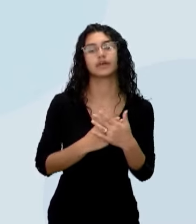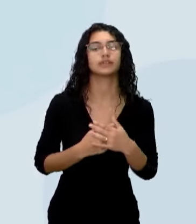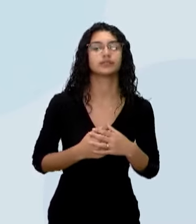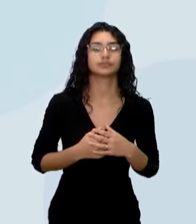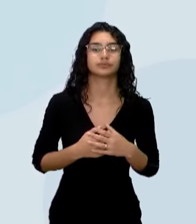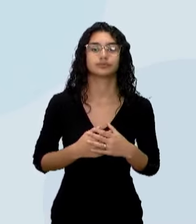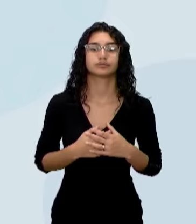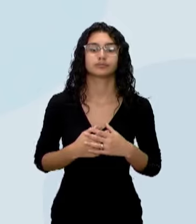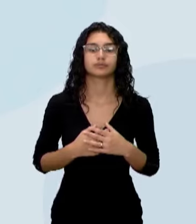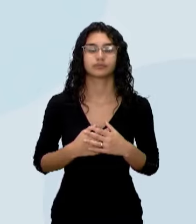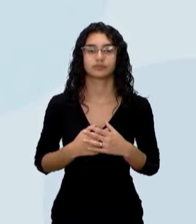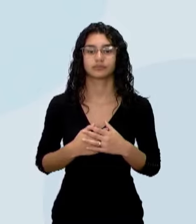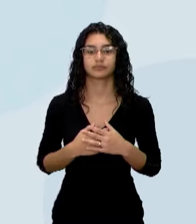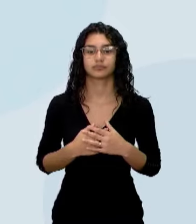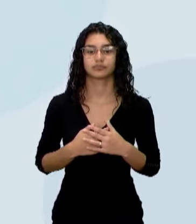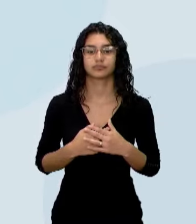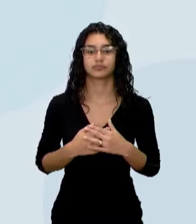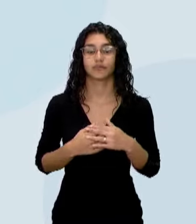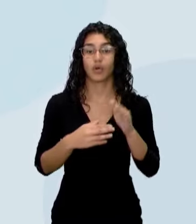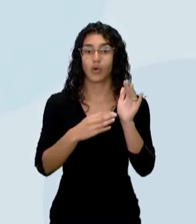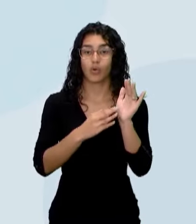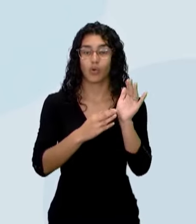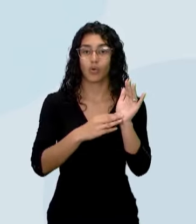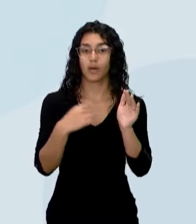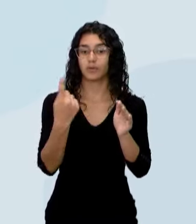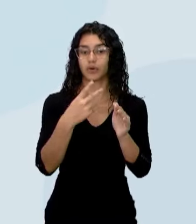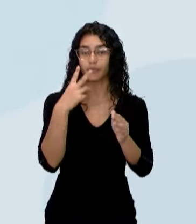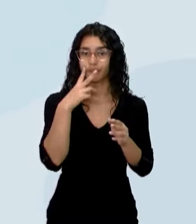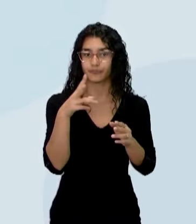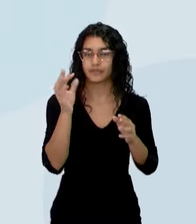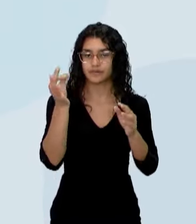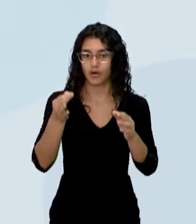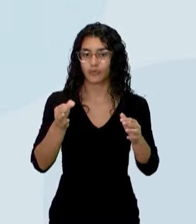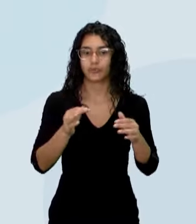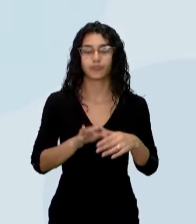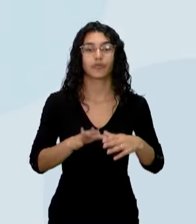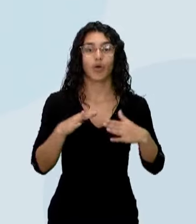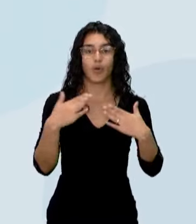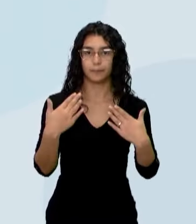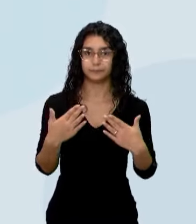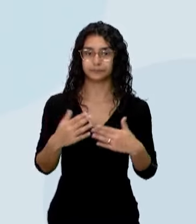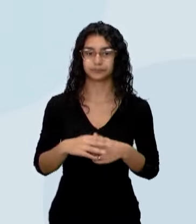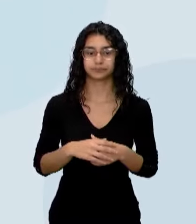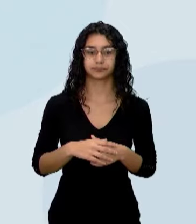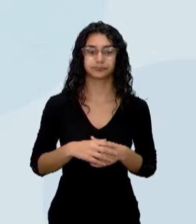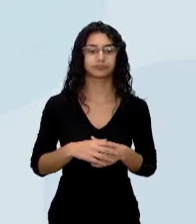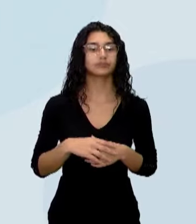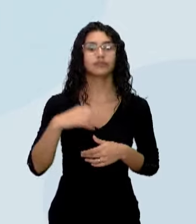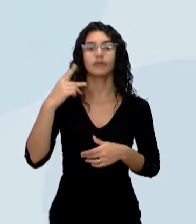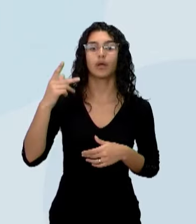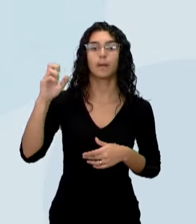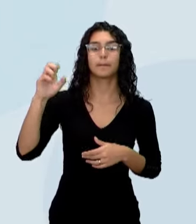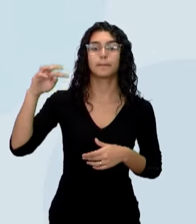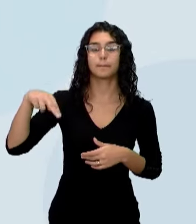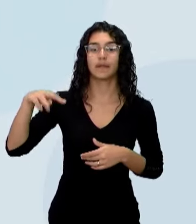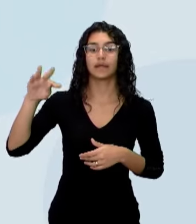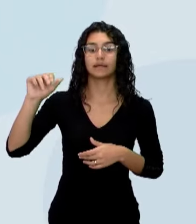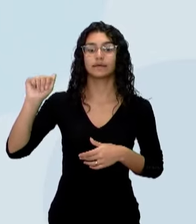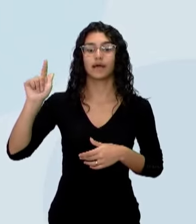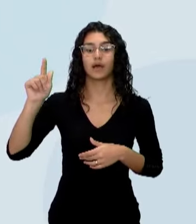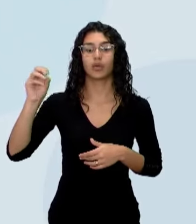consigam colocar a câmera aí pra gente ver, tá, Tony? Vamos lá. Então é assim, gente, ó. O pentágono é essa figura que